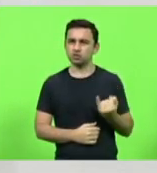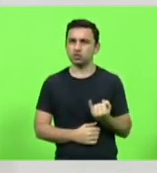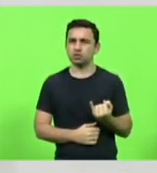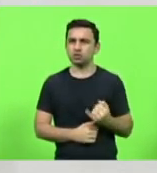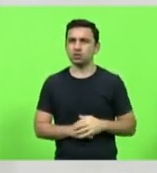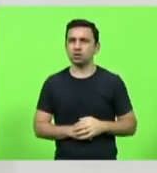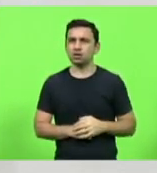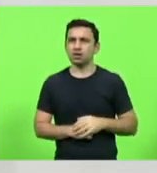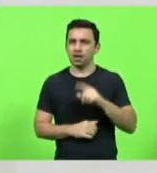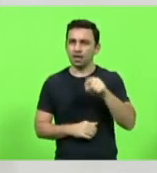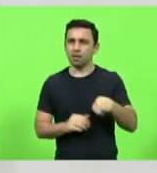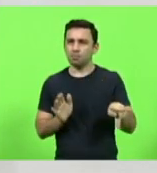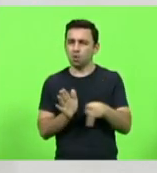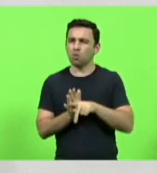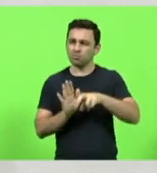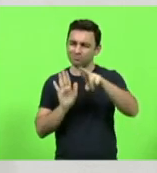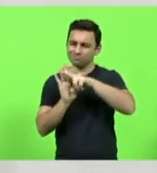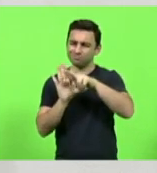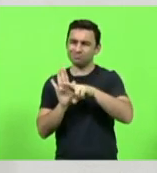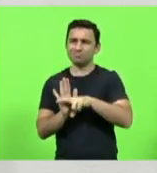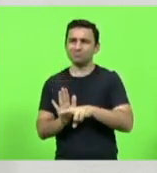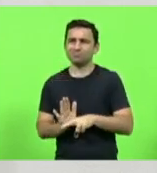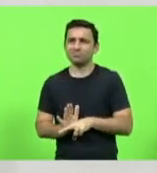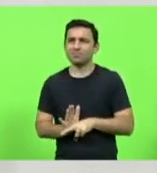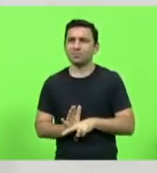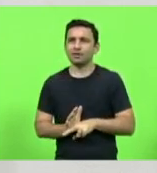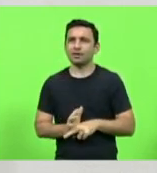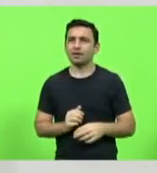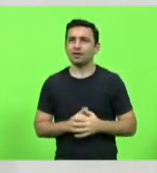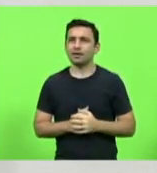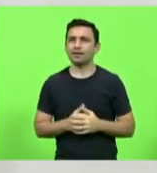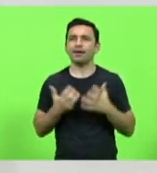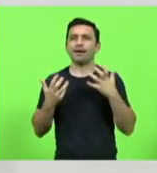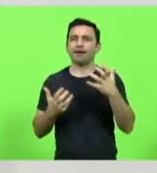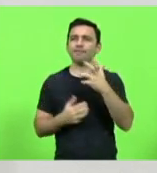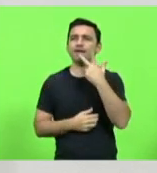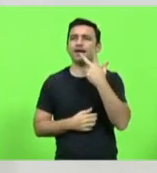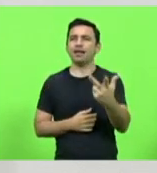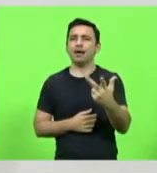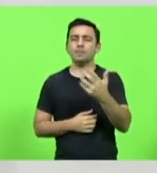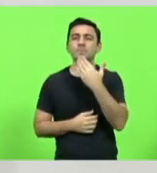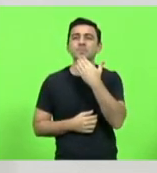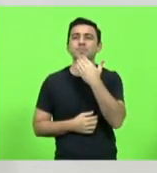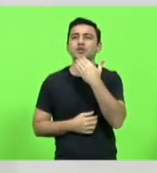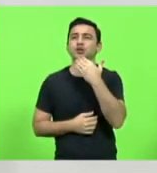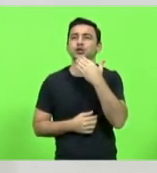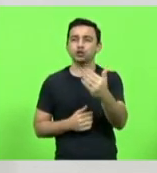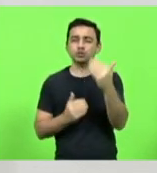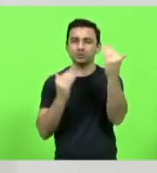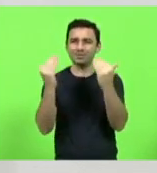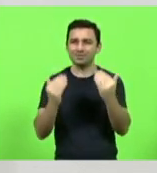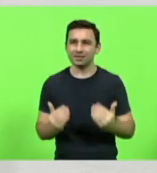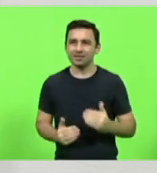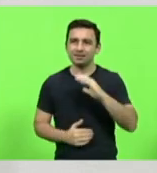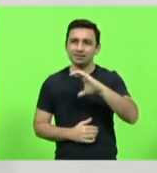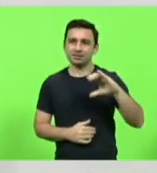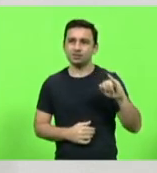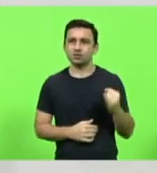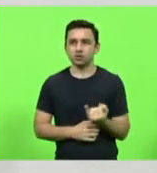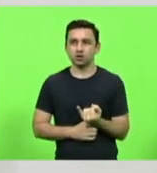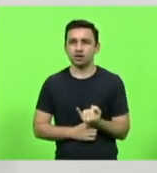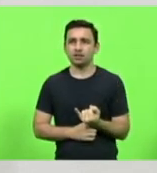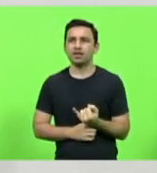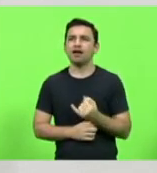pedido regimental. Querer dizer que um pedido de vista na CCJ vai